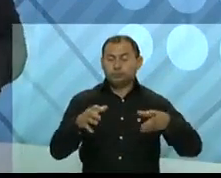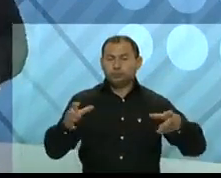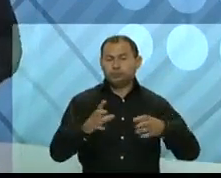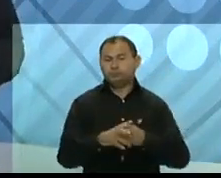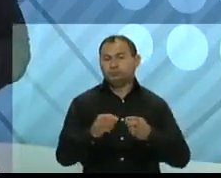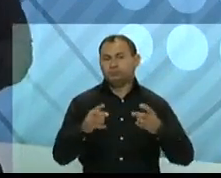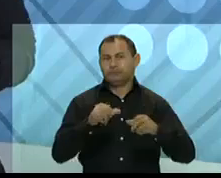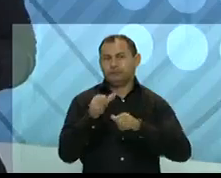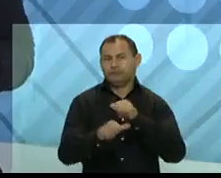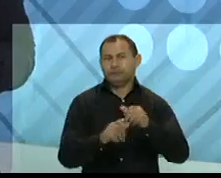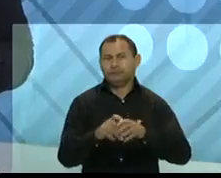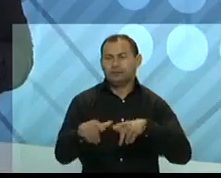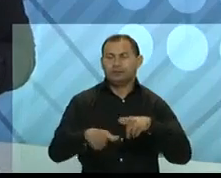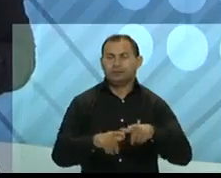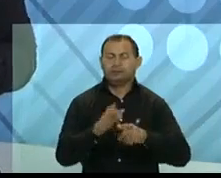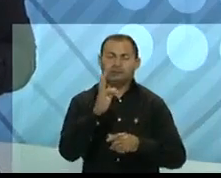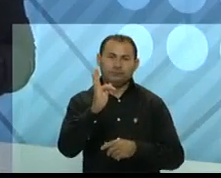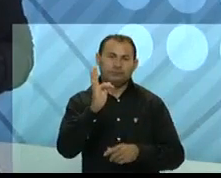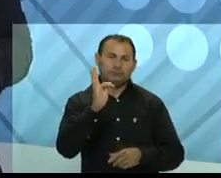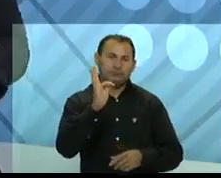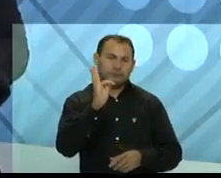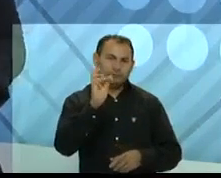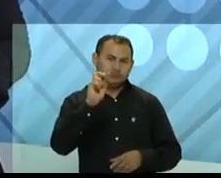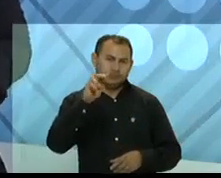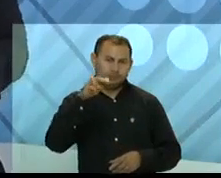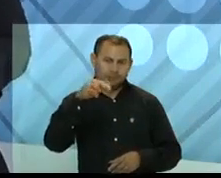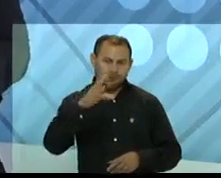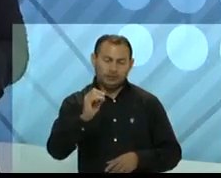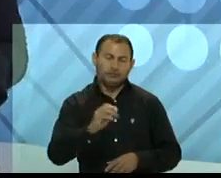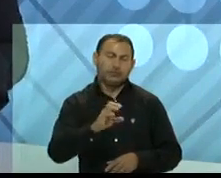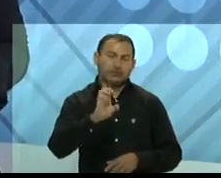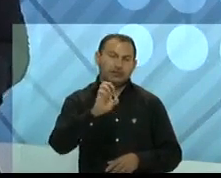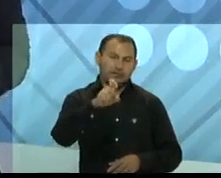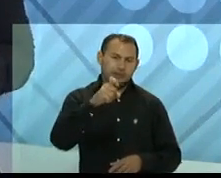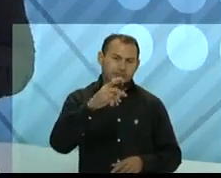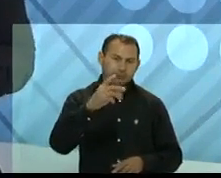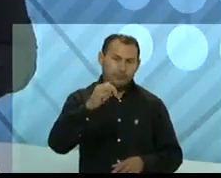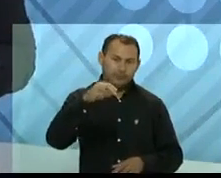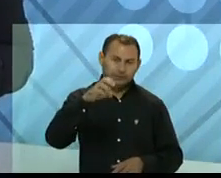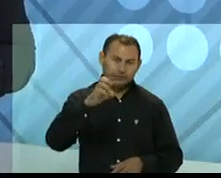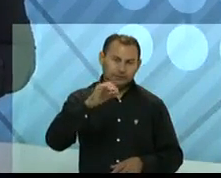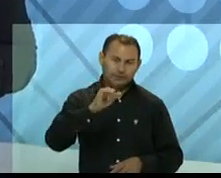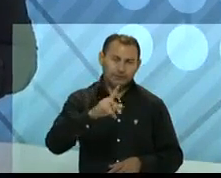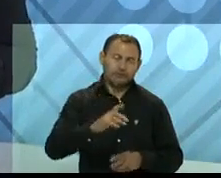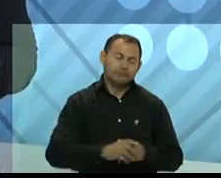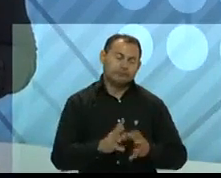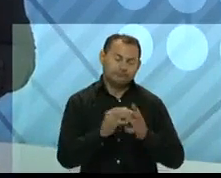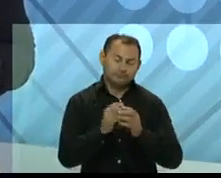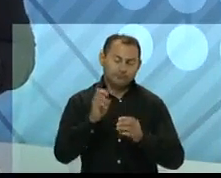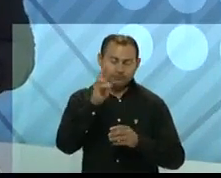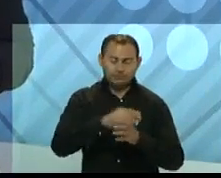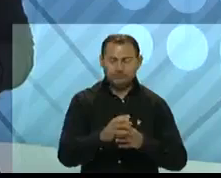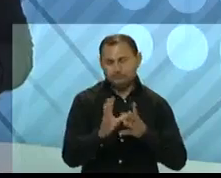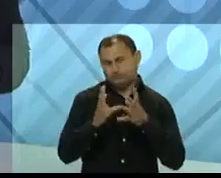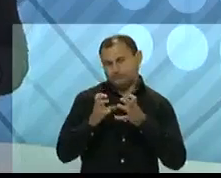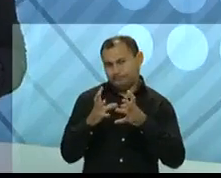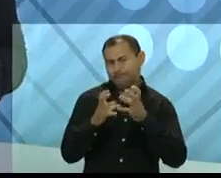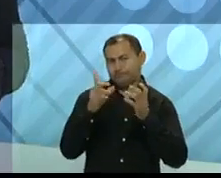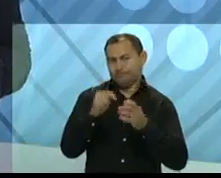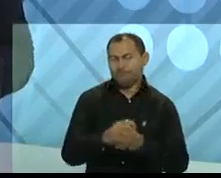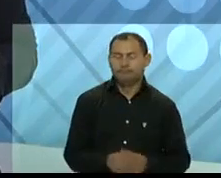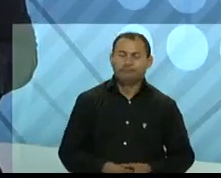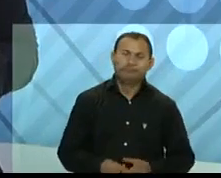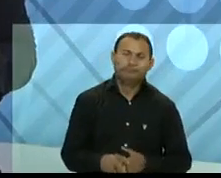rápido, geralmente a gente vai trabalhar com função exponencial e é um caso aí muito utilizado quando nós falamos de bactérias. Tá? Então,